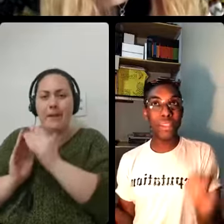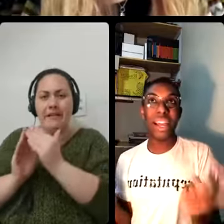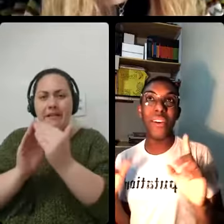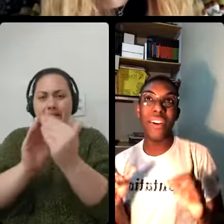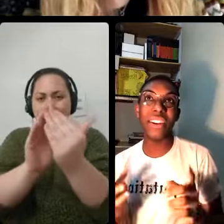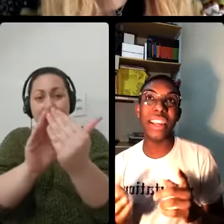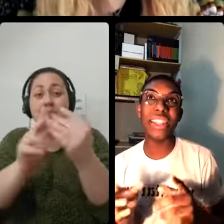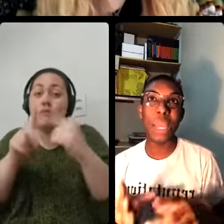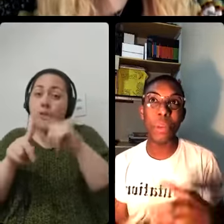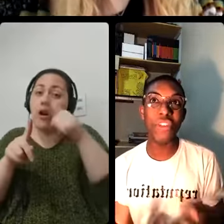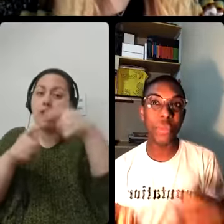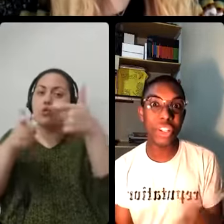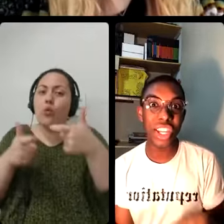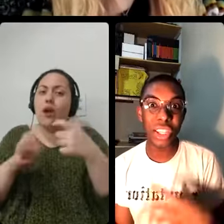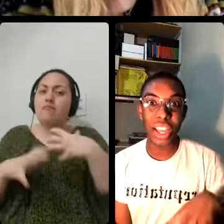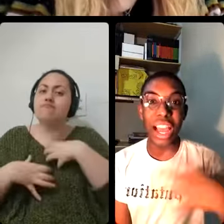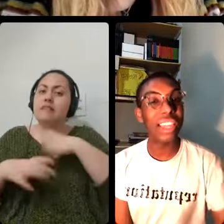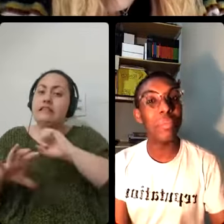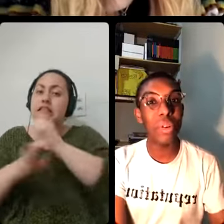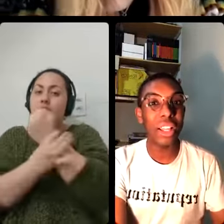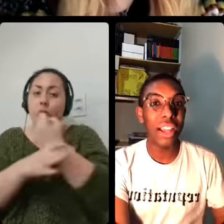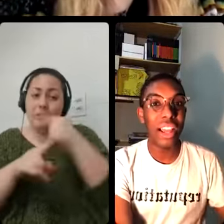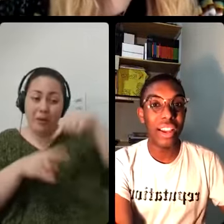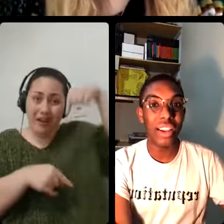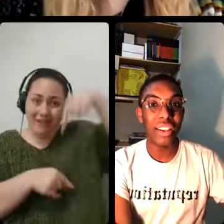para pensar agora, é sempre uma forma de